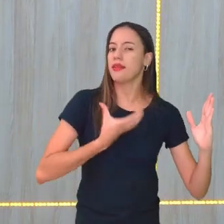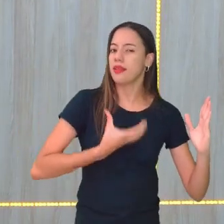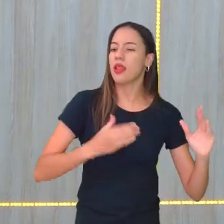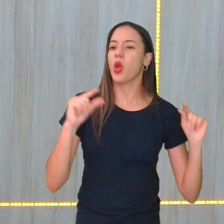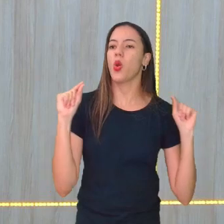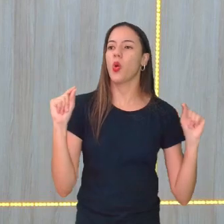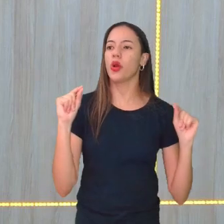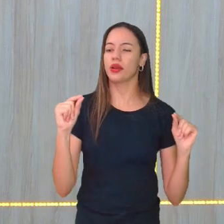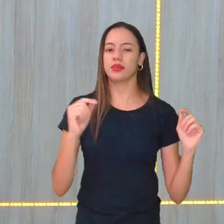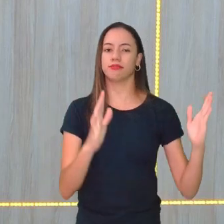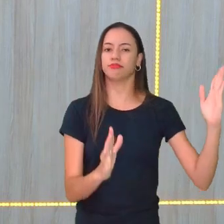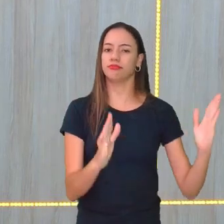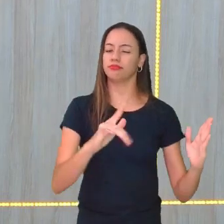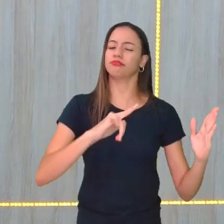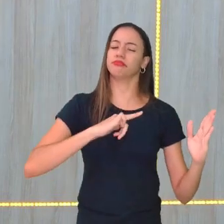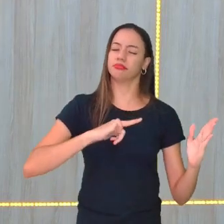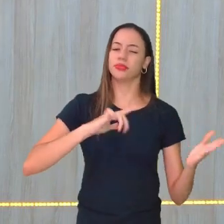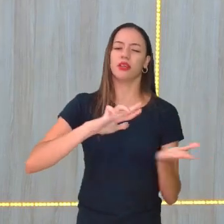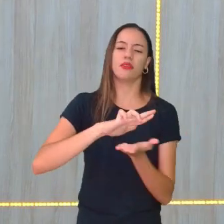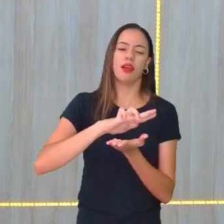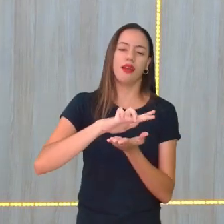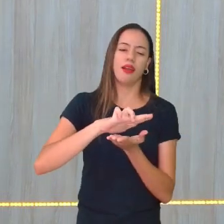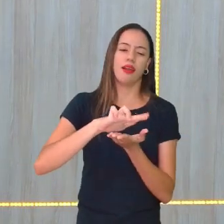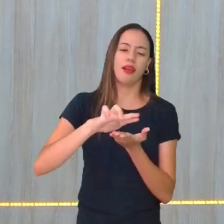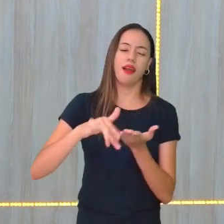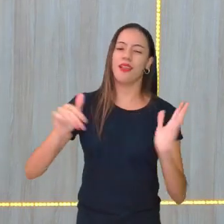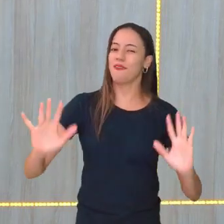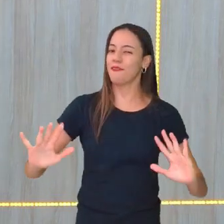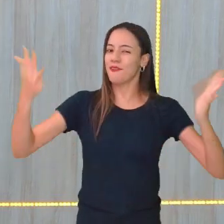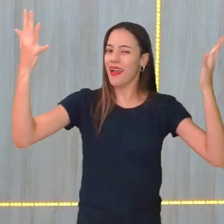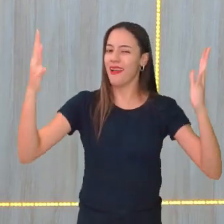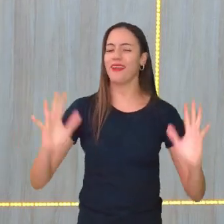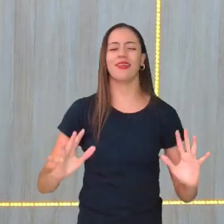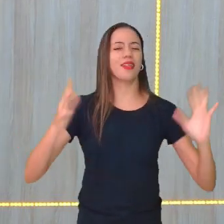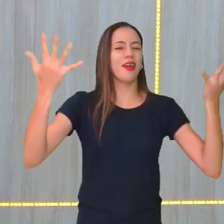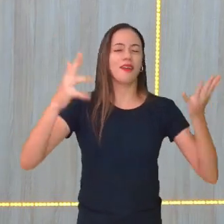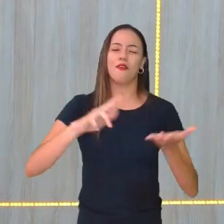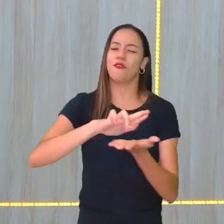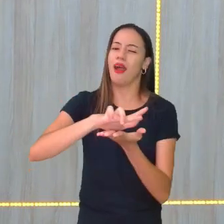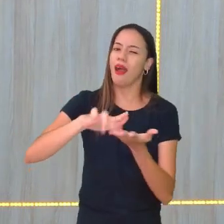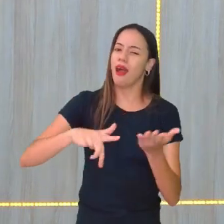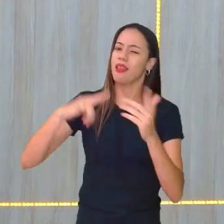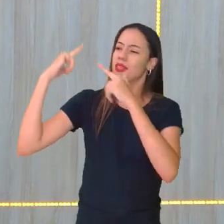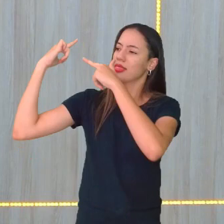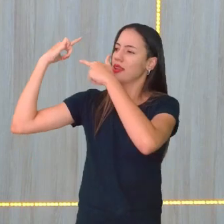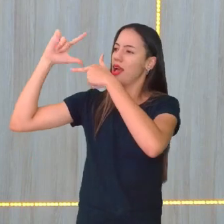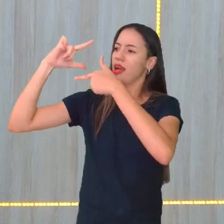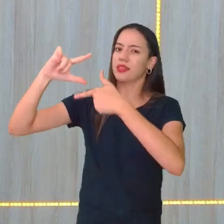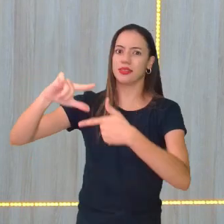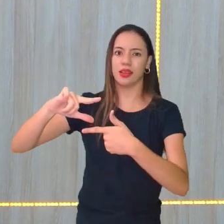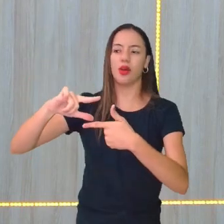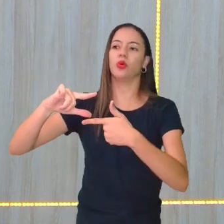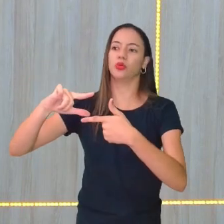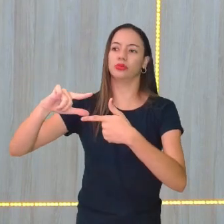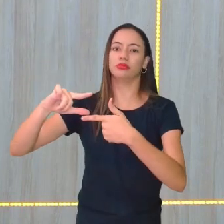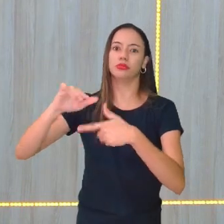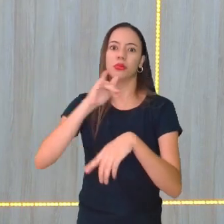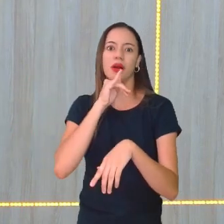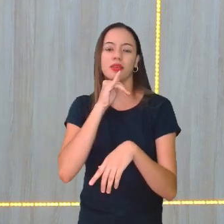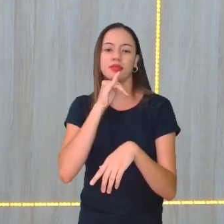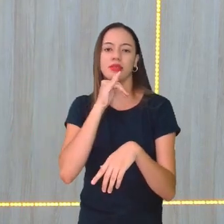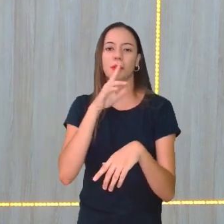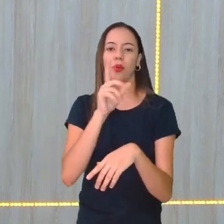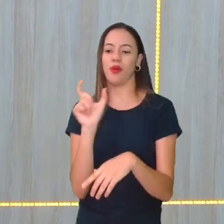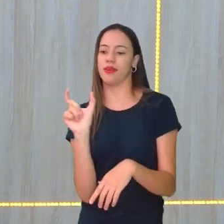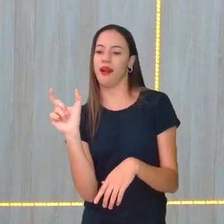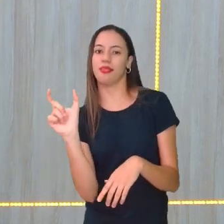é um período onde a gente tem aí várias festividades, né, várias tradições que foram incorporadas, como a troca de